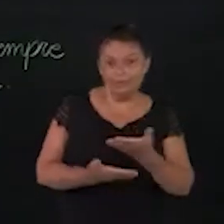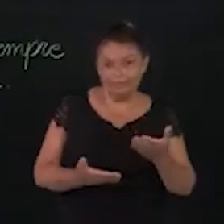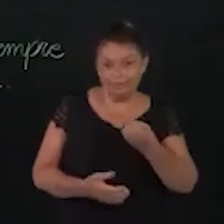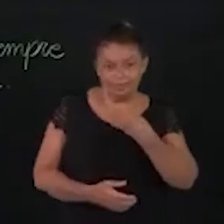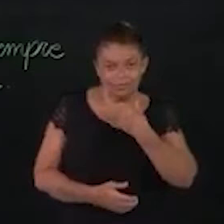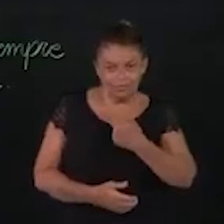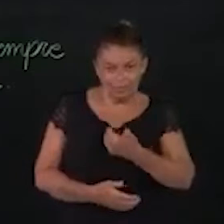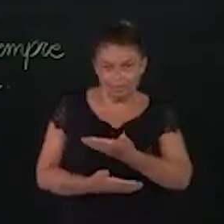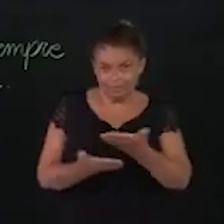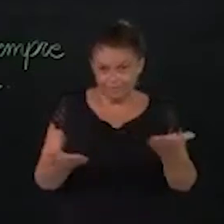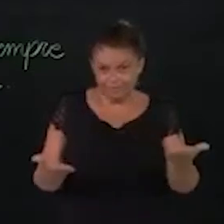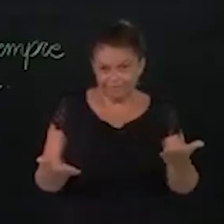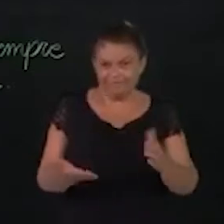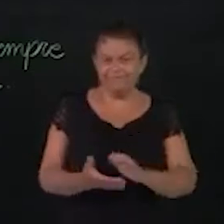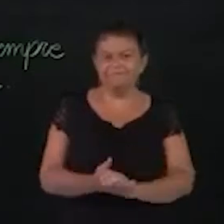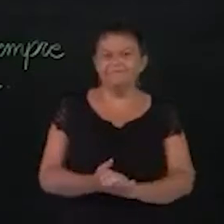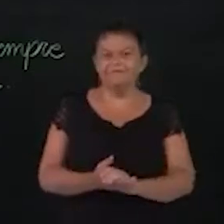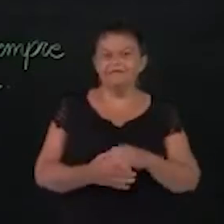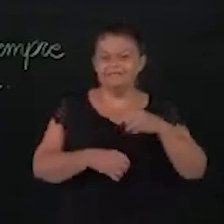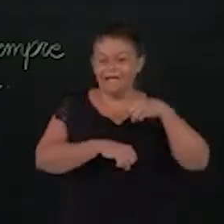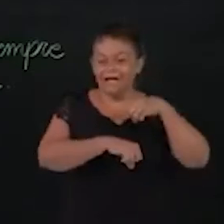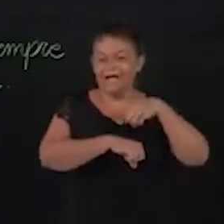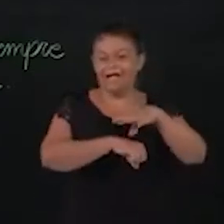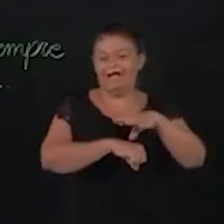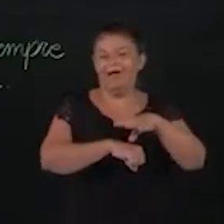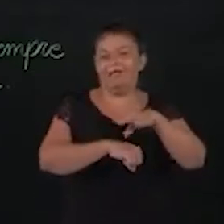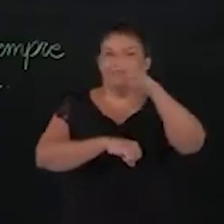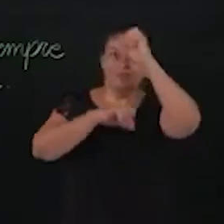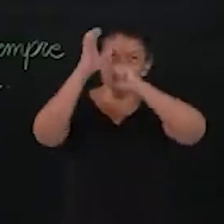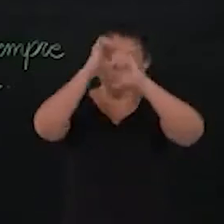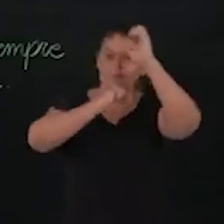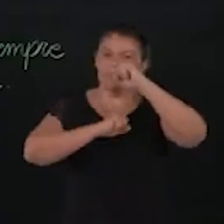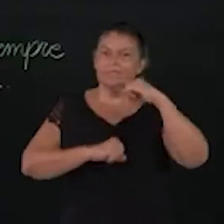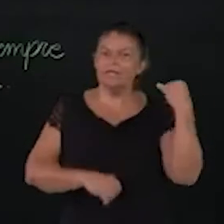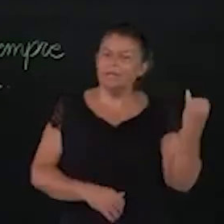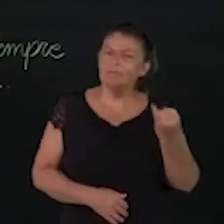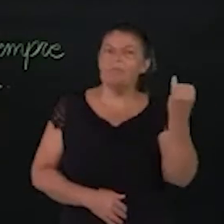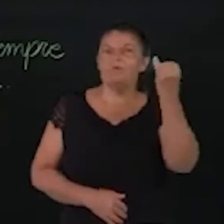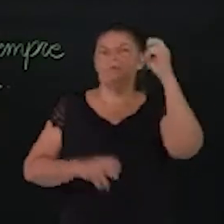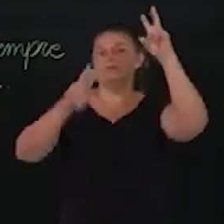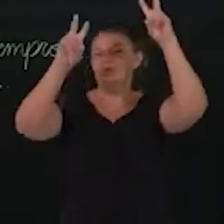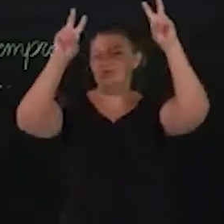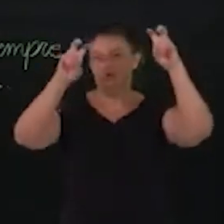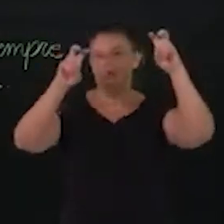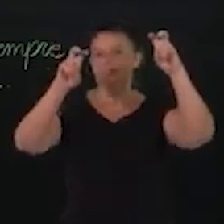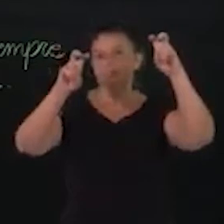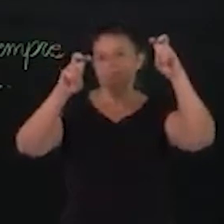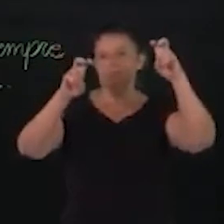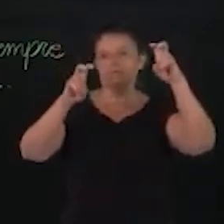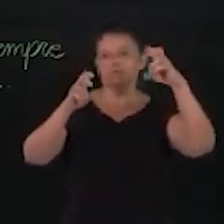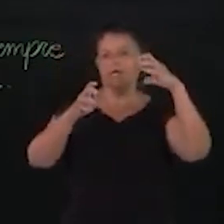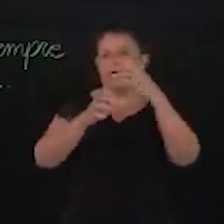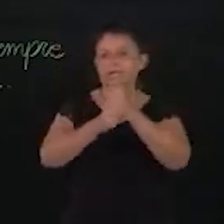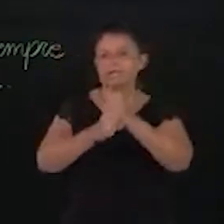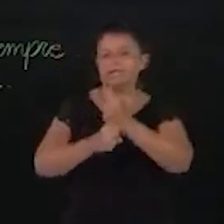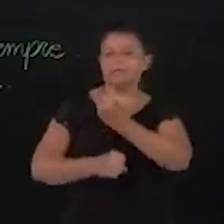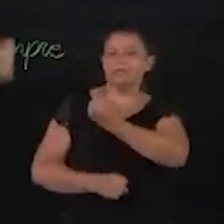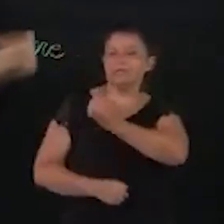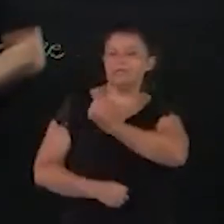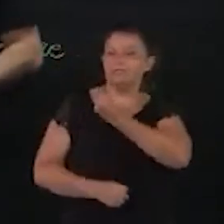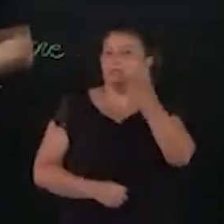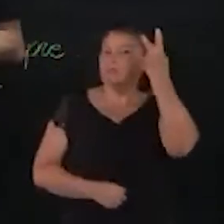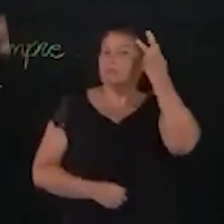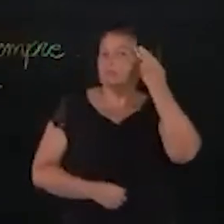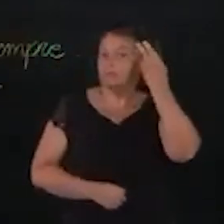Olá pessoal, tudo bem com vocês? Nesta nossa aula vamos aprender aqui um assunto bem importante que trata da adição de